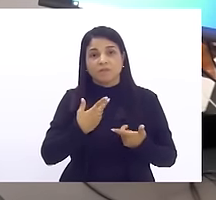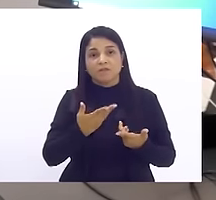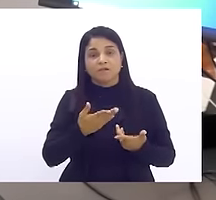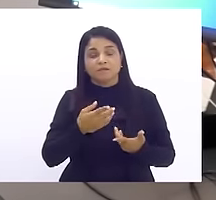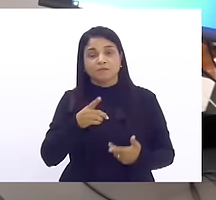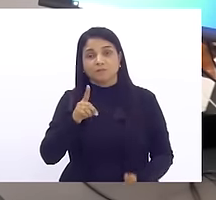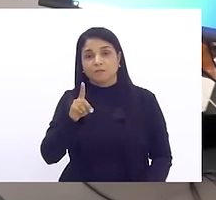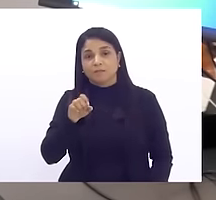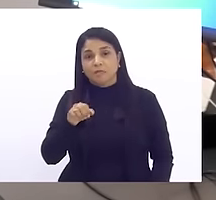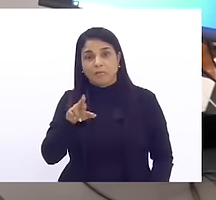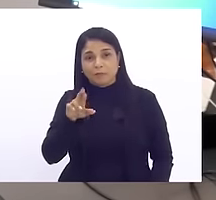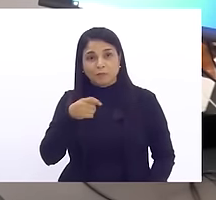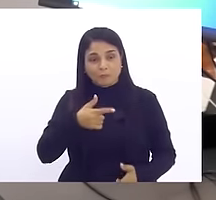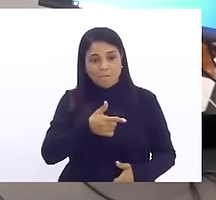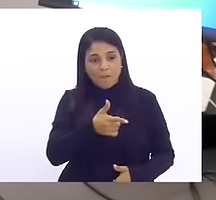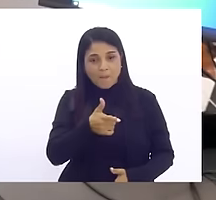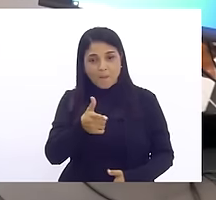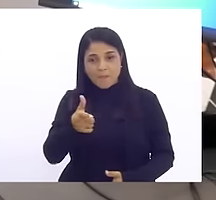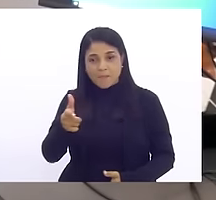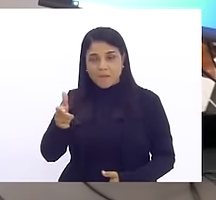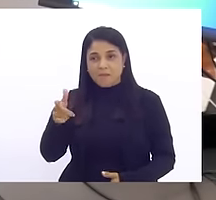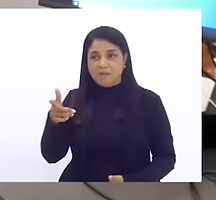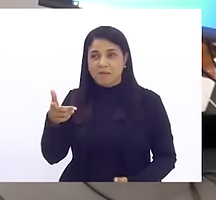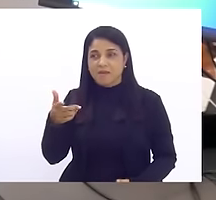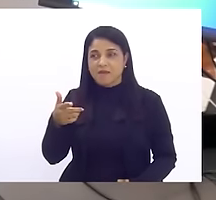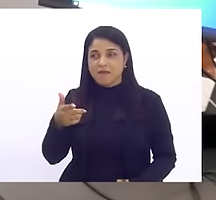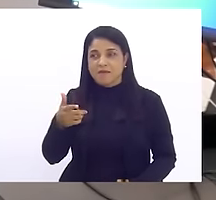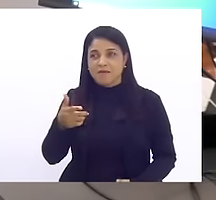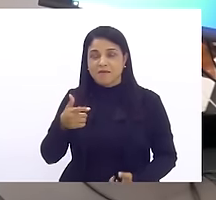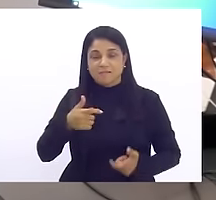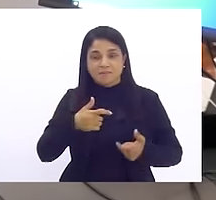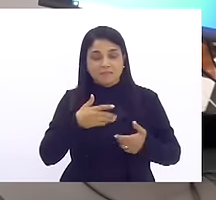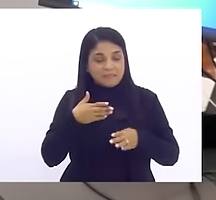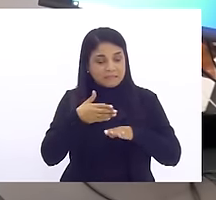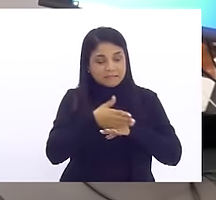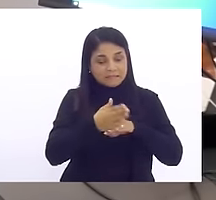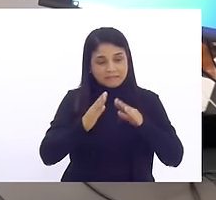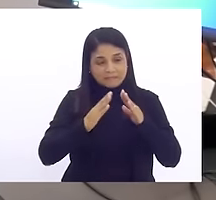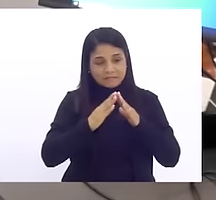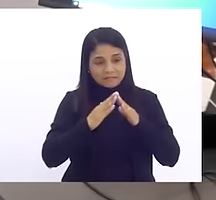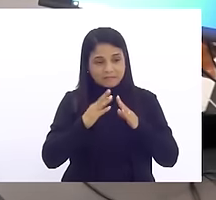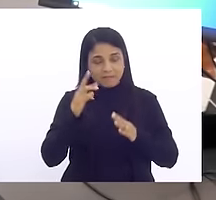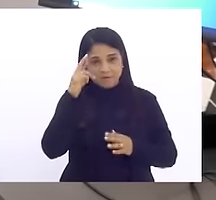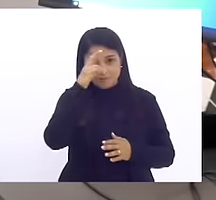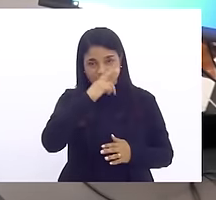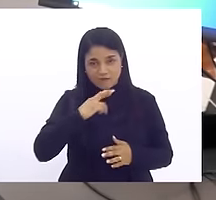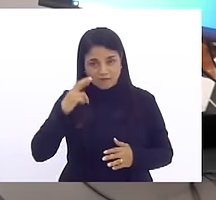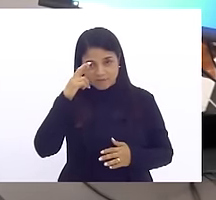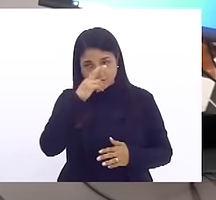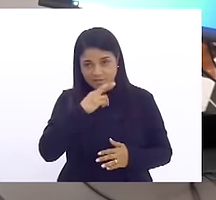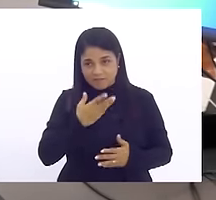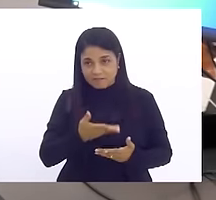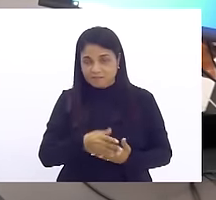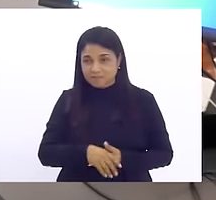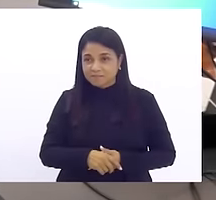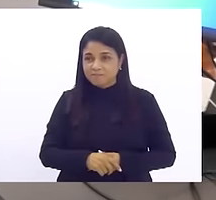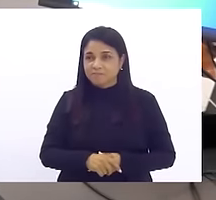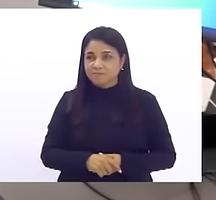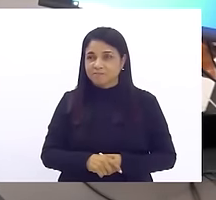deto tá tirando as pessoas entrando entrando em domicílio para fiscalizar invadindo domicílio